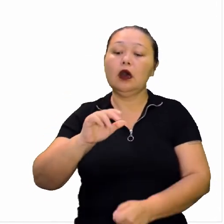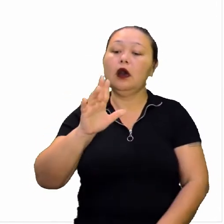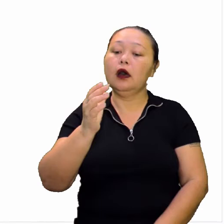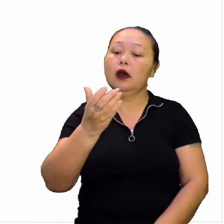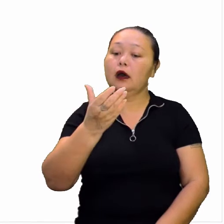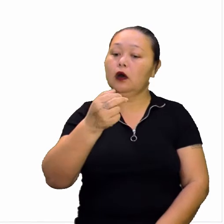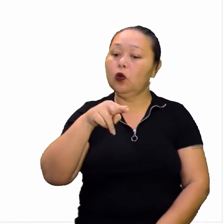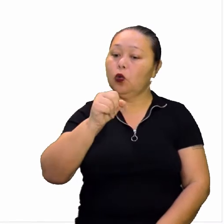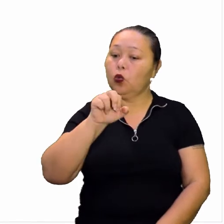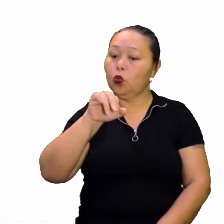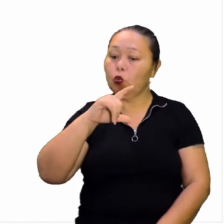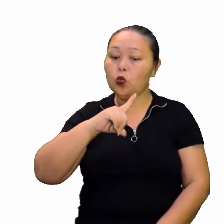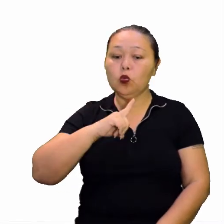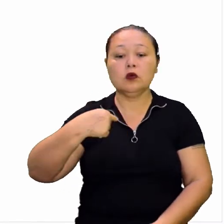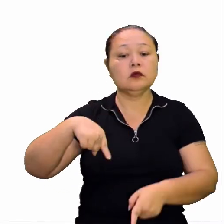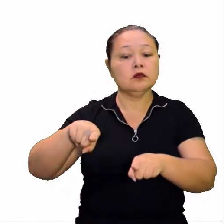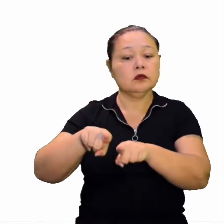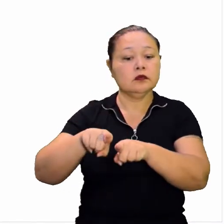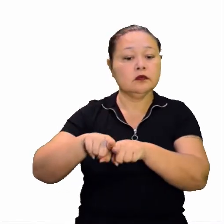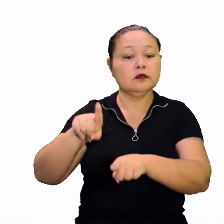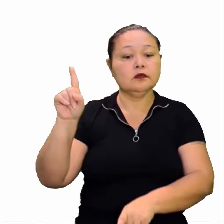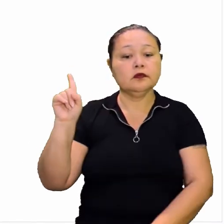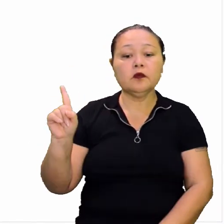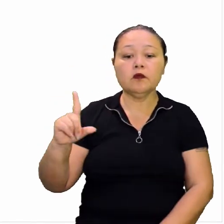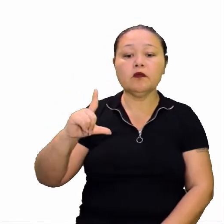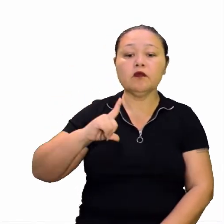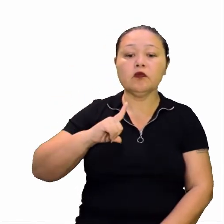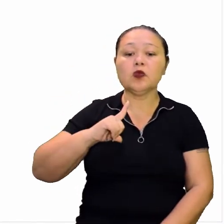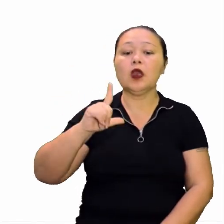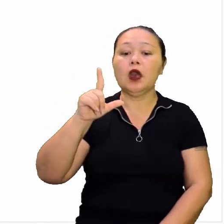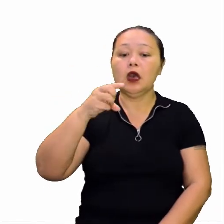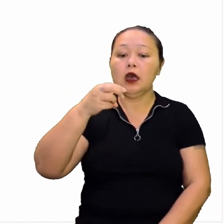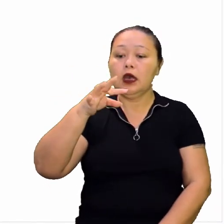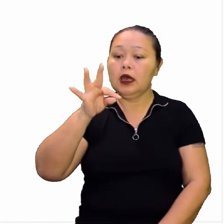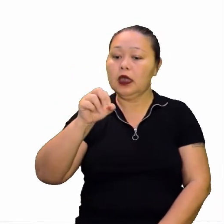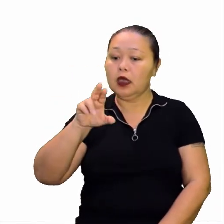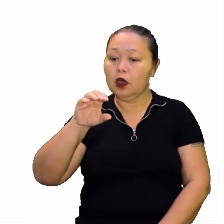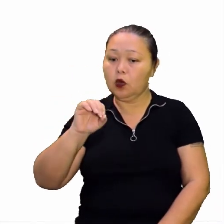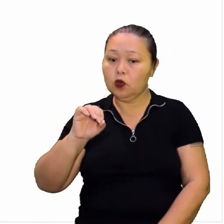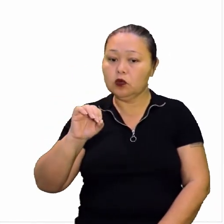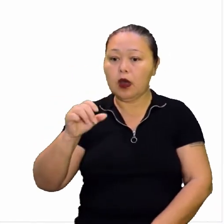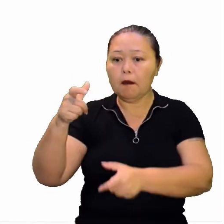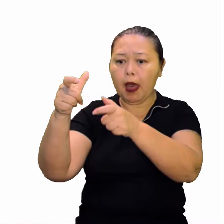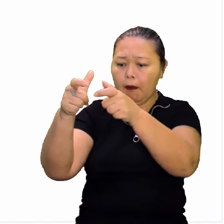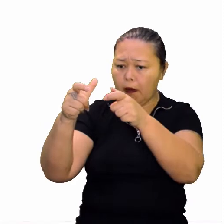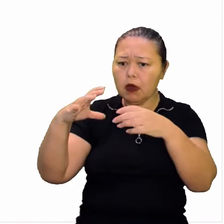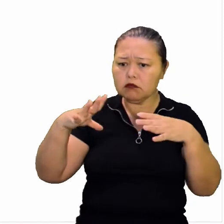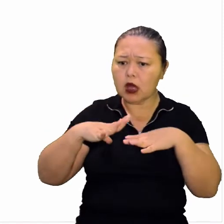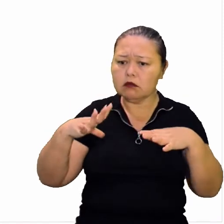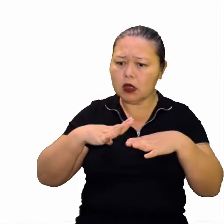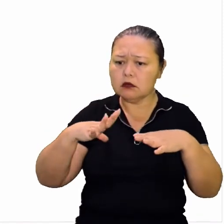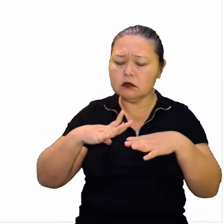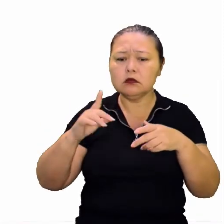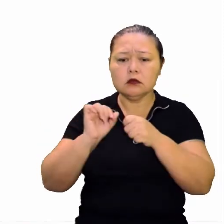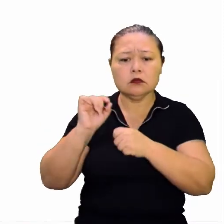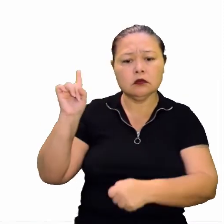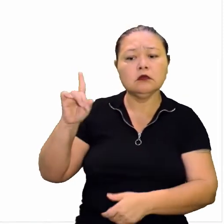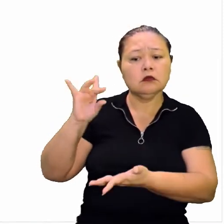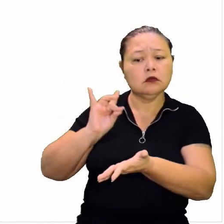ó. Ugarite, Biblos, Tiro. Professor, é verdade. Pois